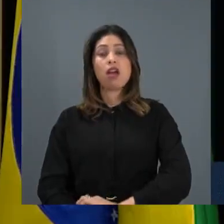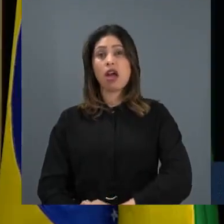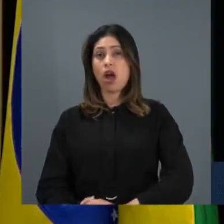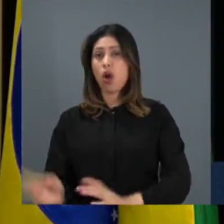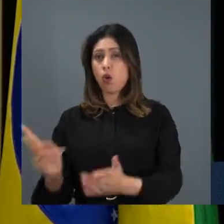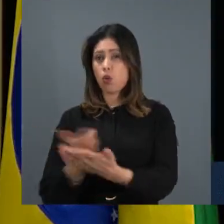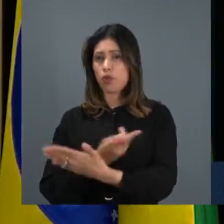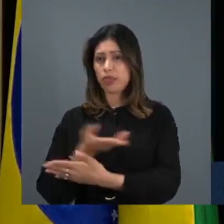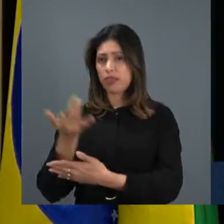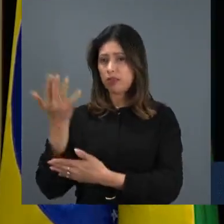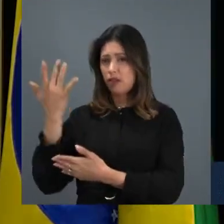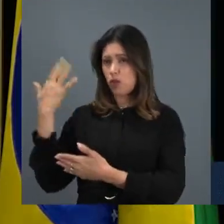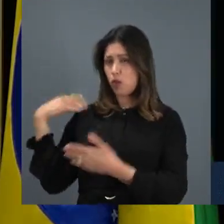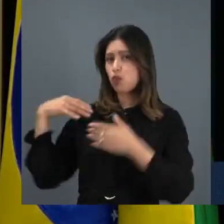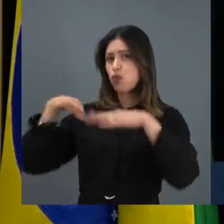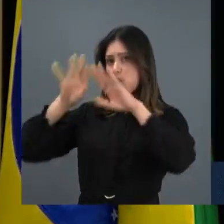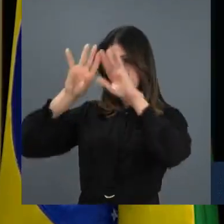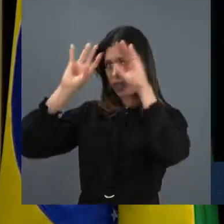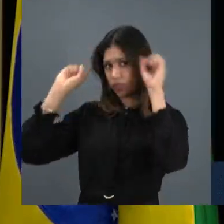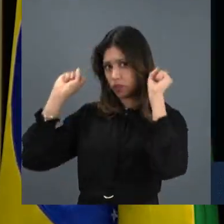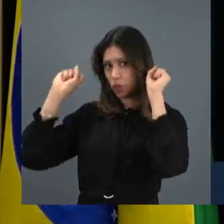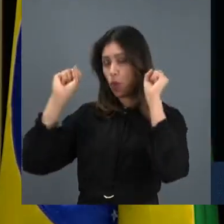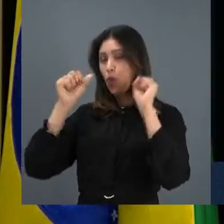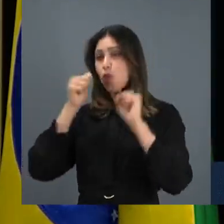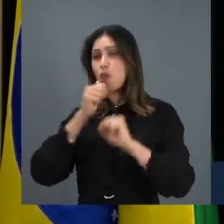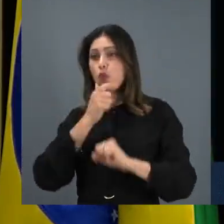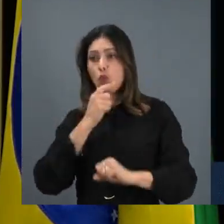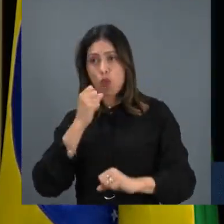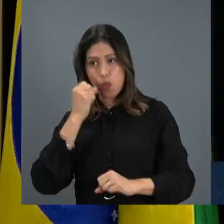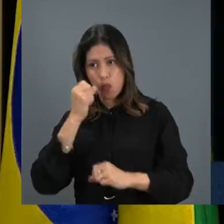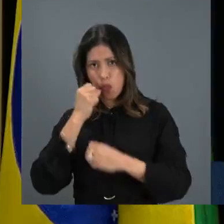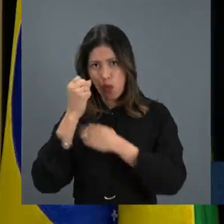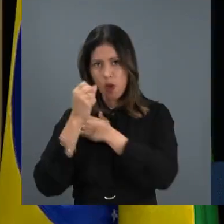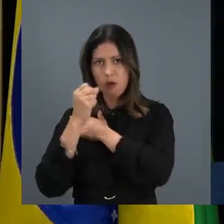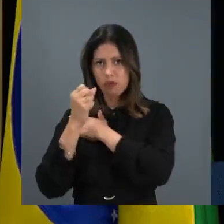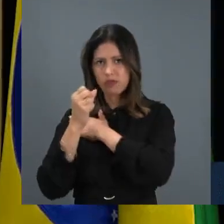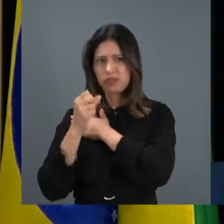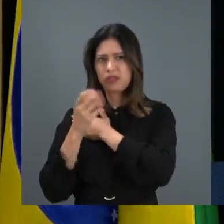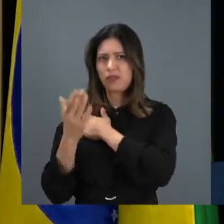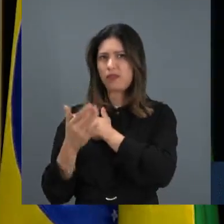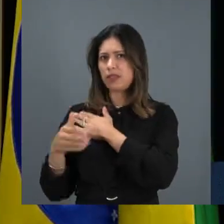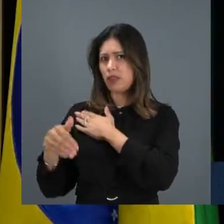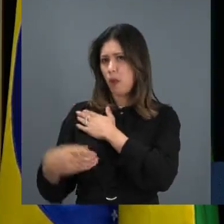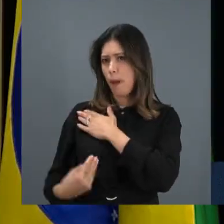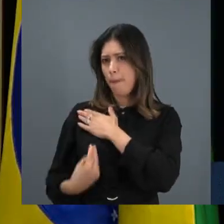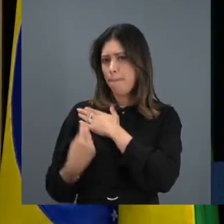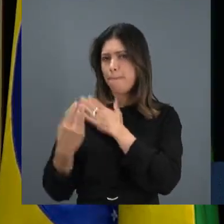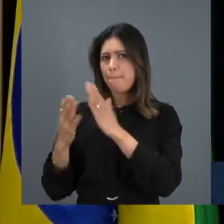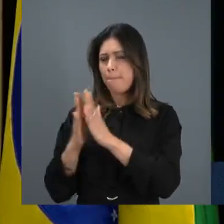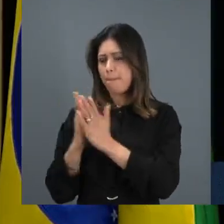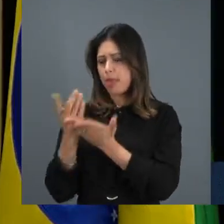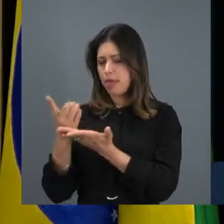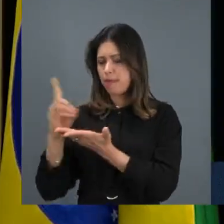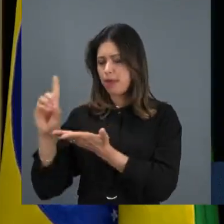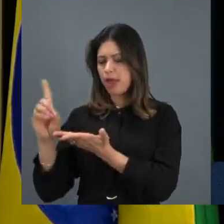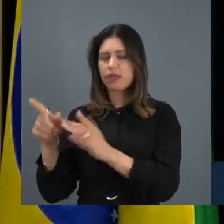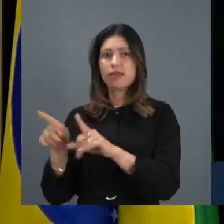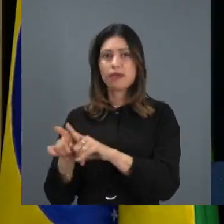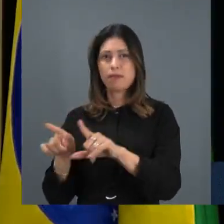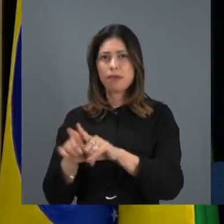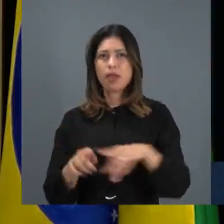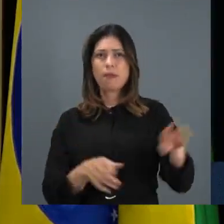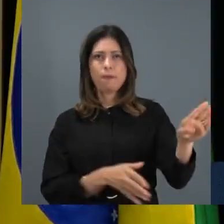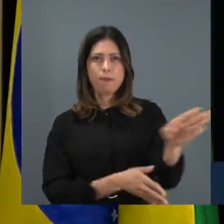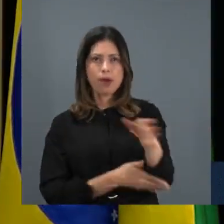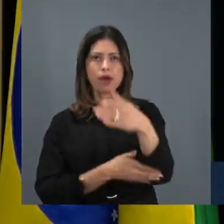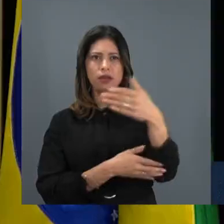Homens e mulheres de bem que foram detidos portando bíblias e bandeiras do Brasil foram tratados como perigosos